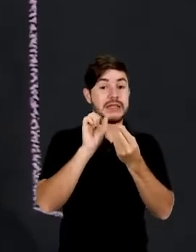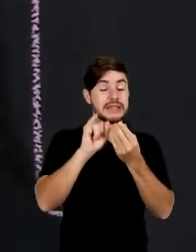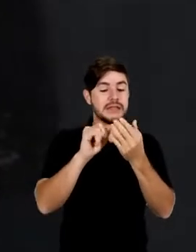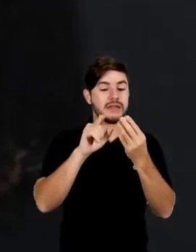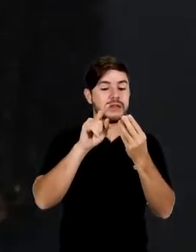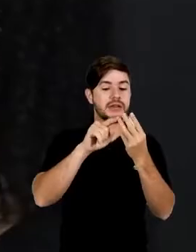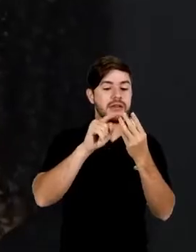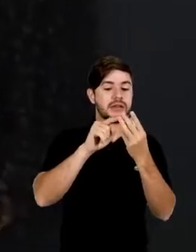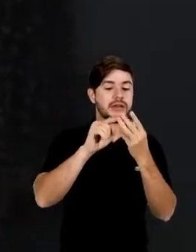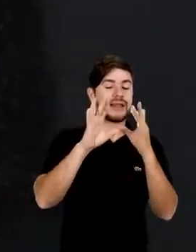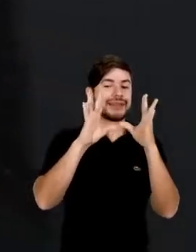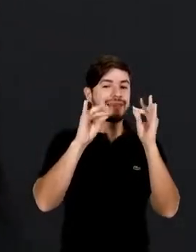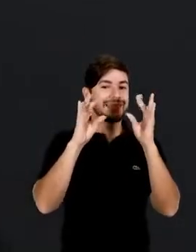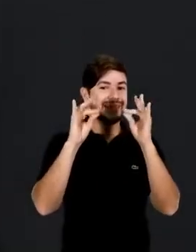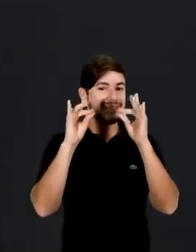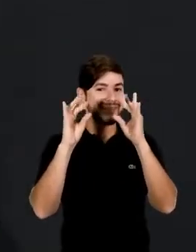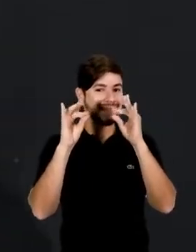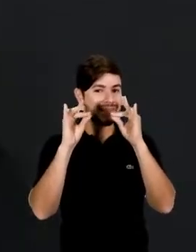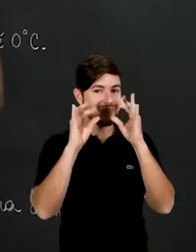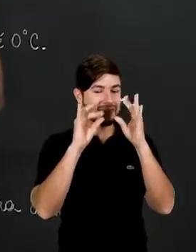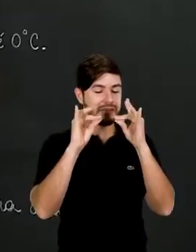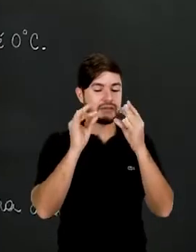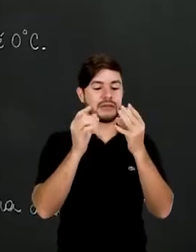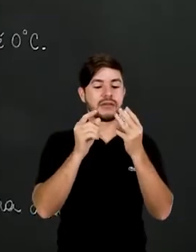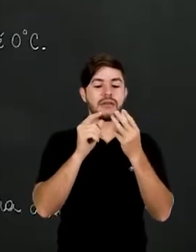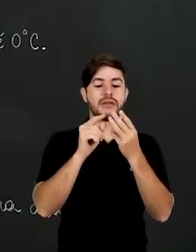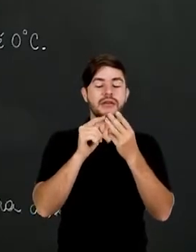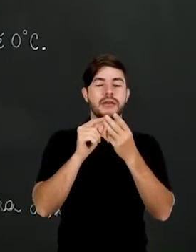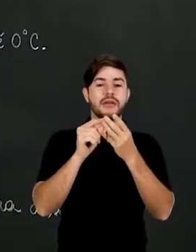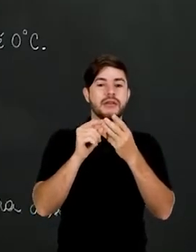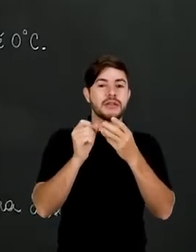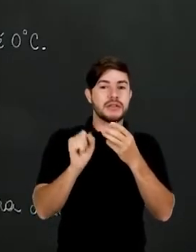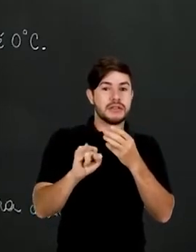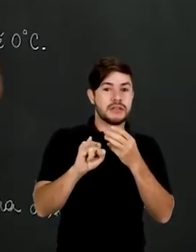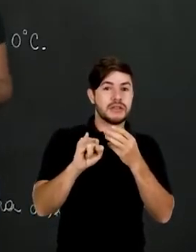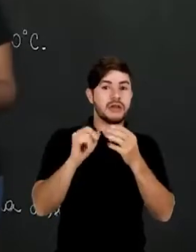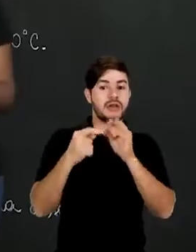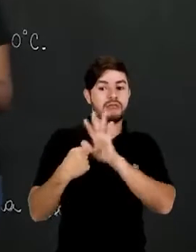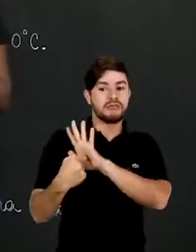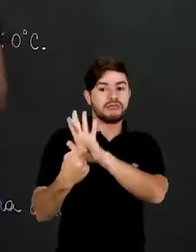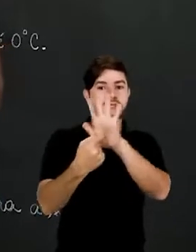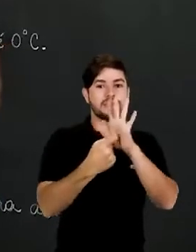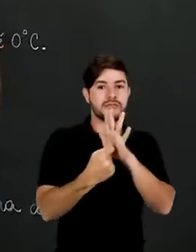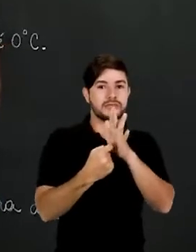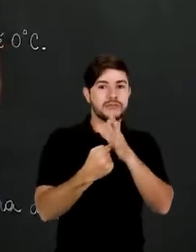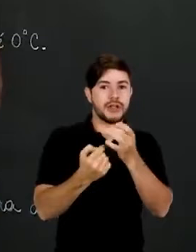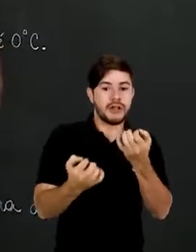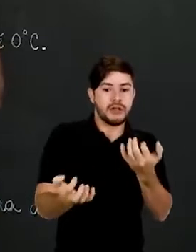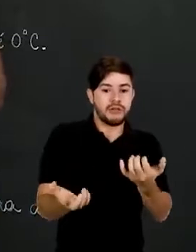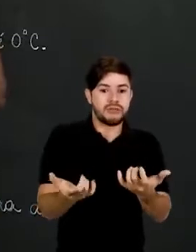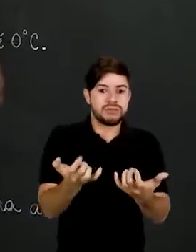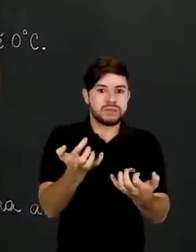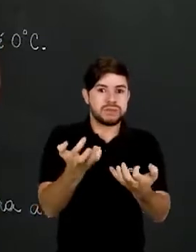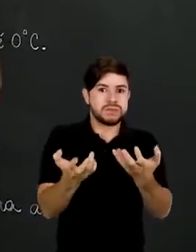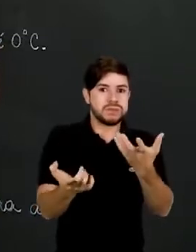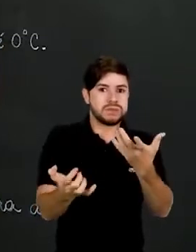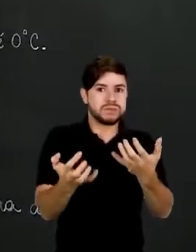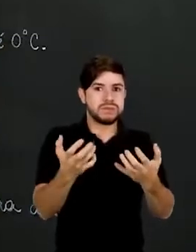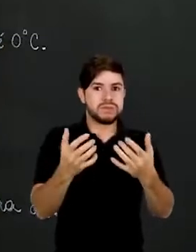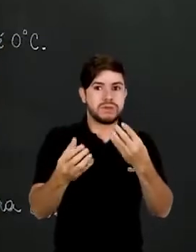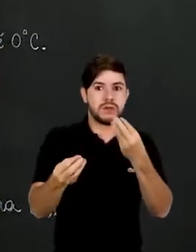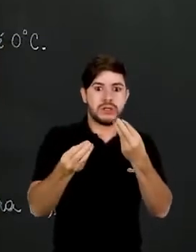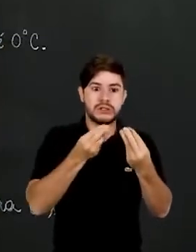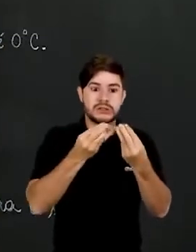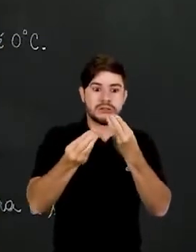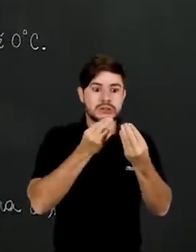estado líquido, onde eu aí prosseguir expondo esse material à energia, a agitação